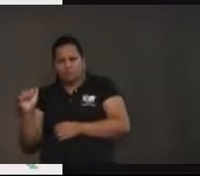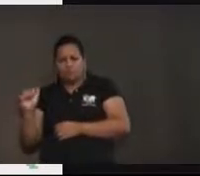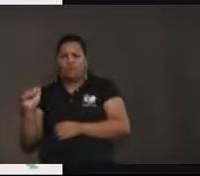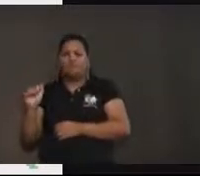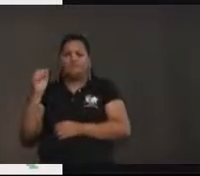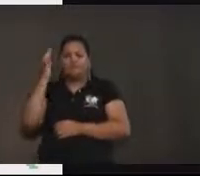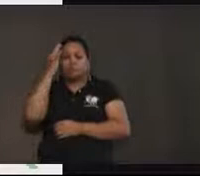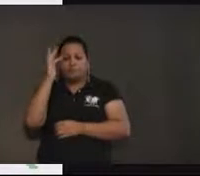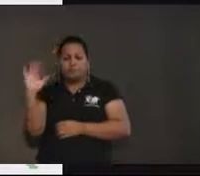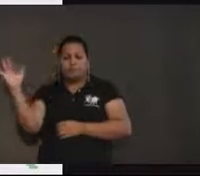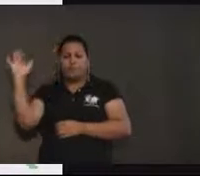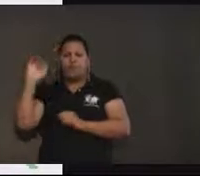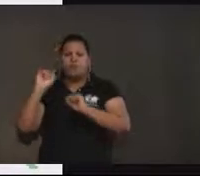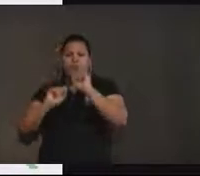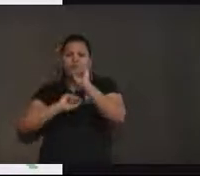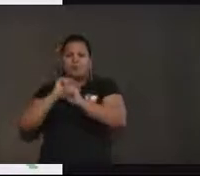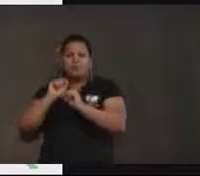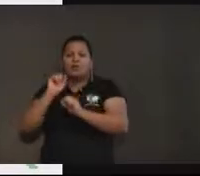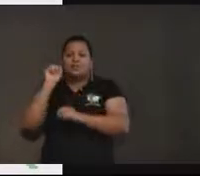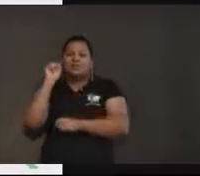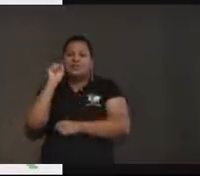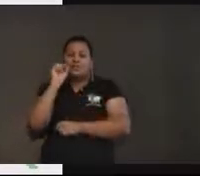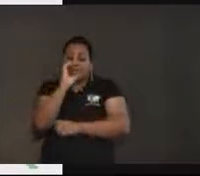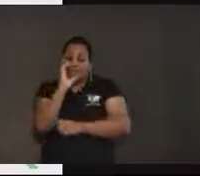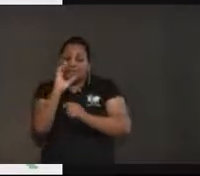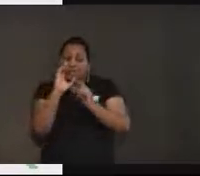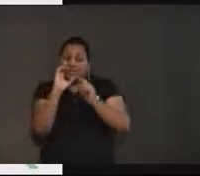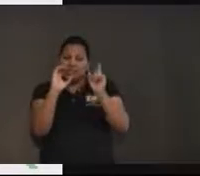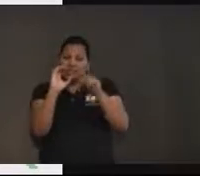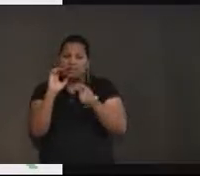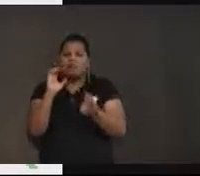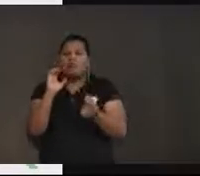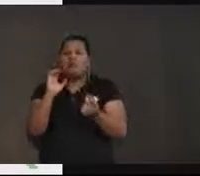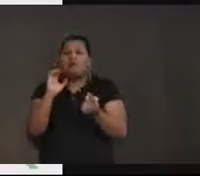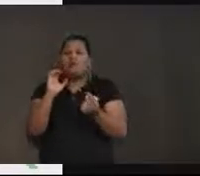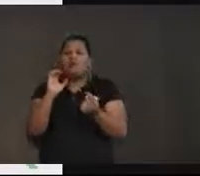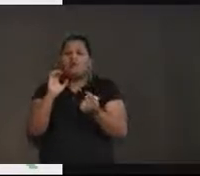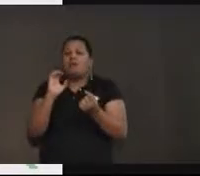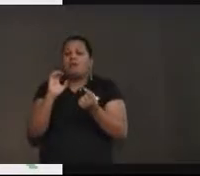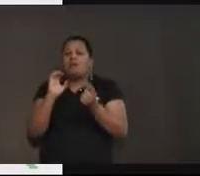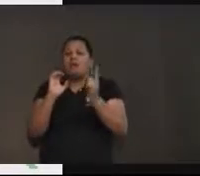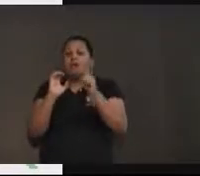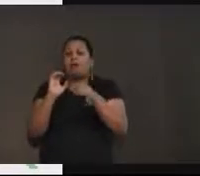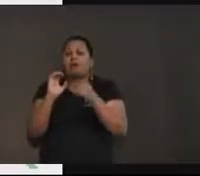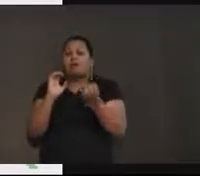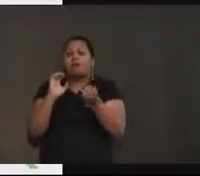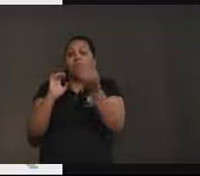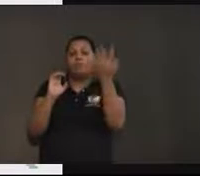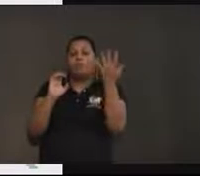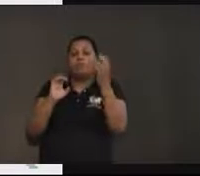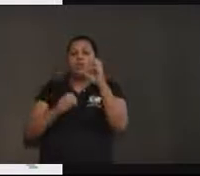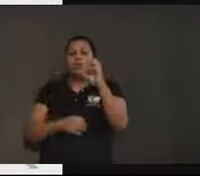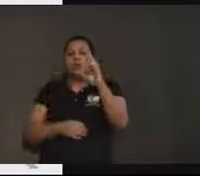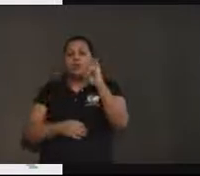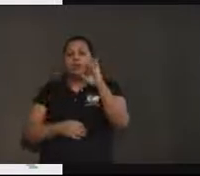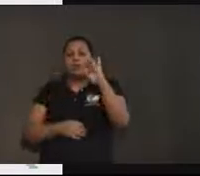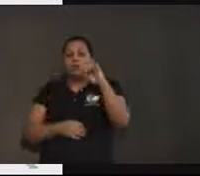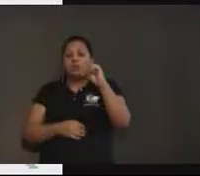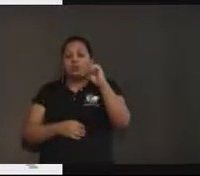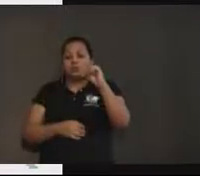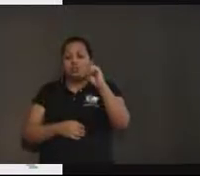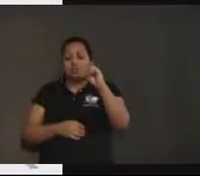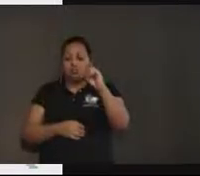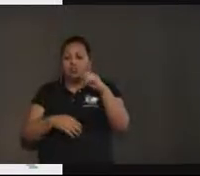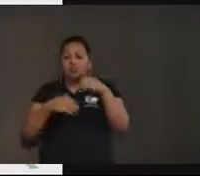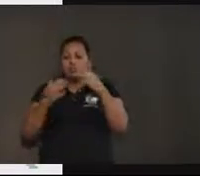Palace meios Cuba então ser um valor crítico Porque se ela tem um super sequência convergência passa o limite o funcional é continha no passa o